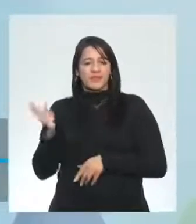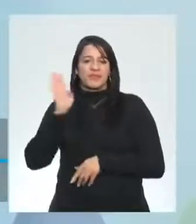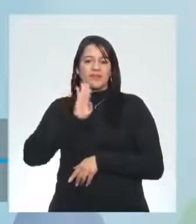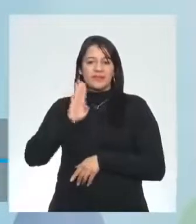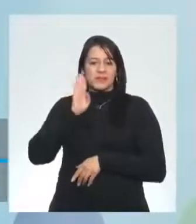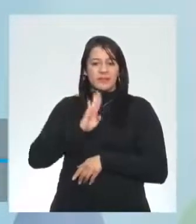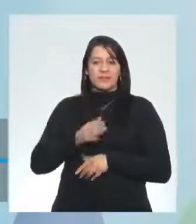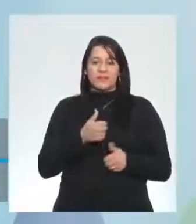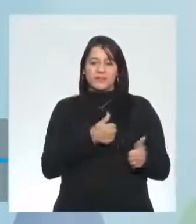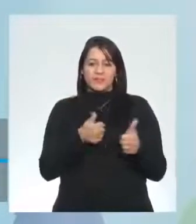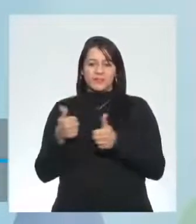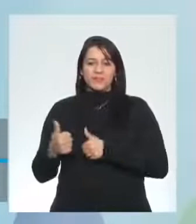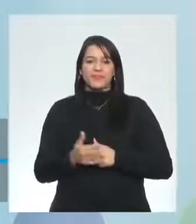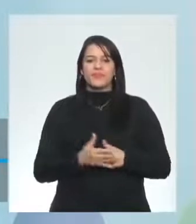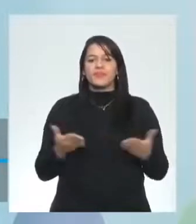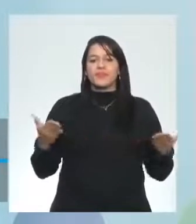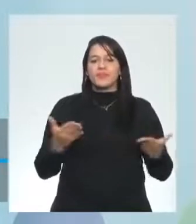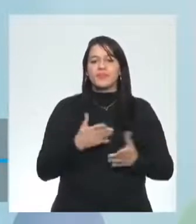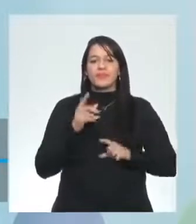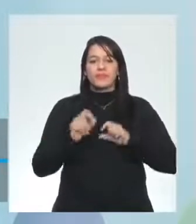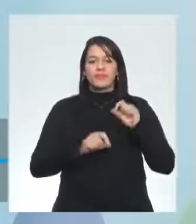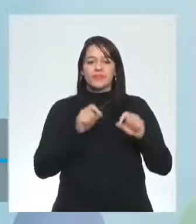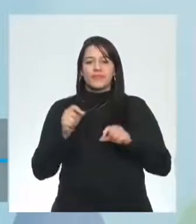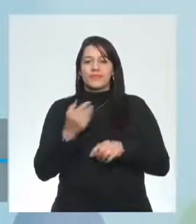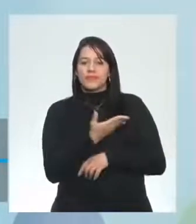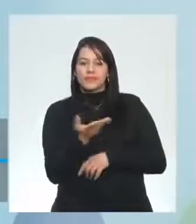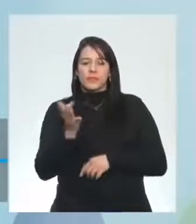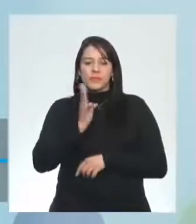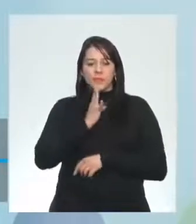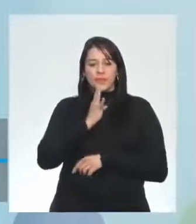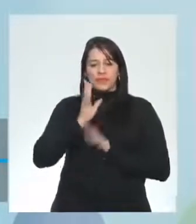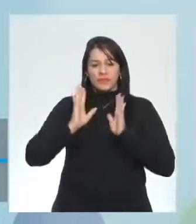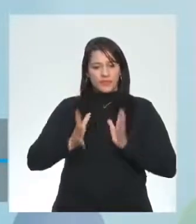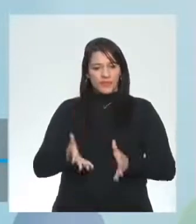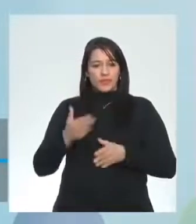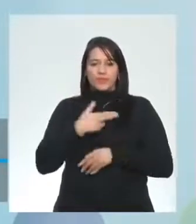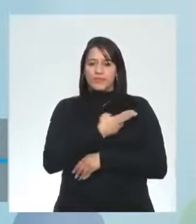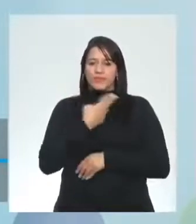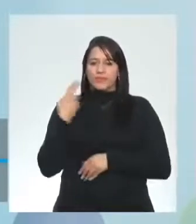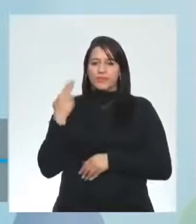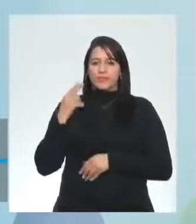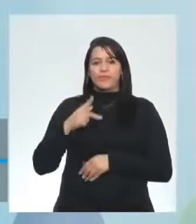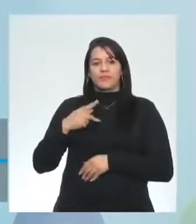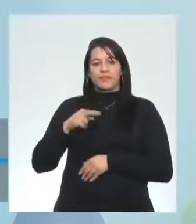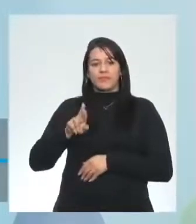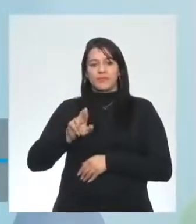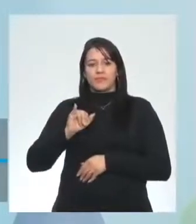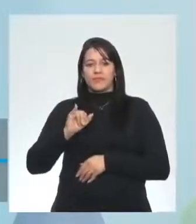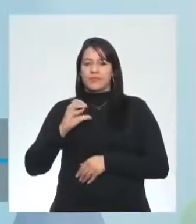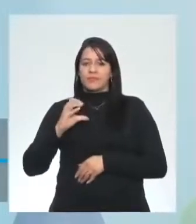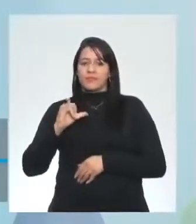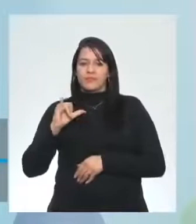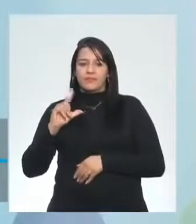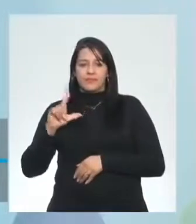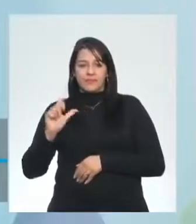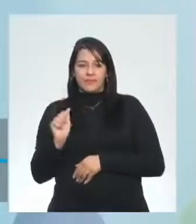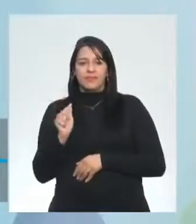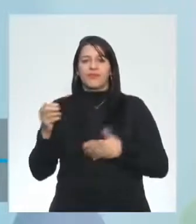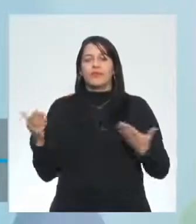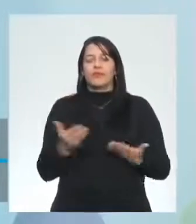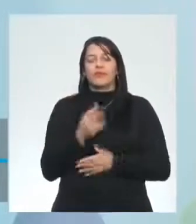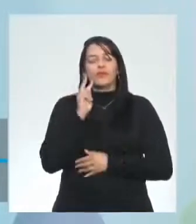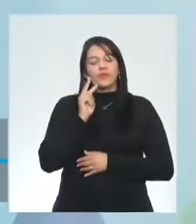é bacana, gente. Então, olha só, né? Como vocês já me conhecem, então eu sou a professora Priscila e hoje a gente vai ver aí um pouquinho mais a